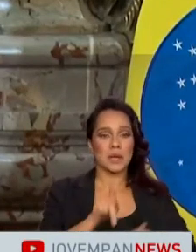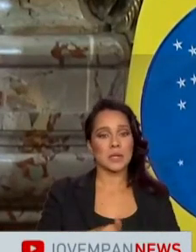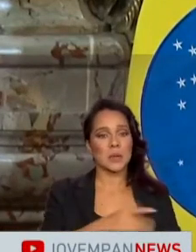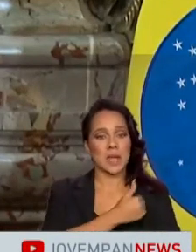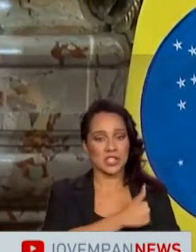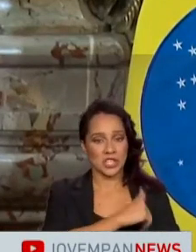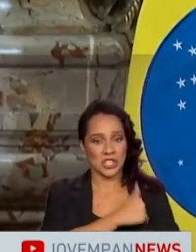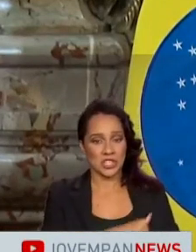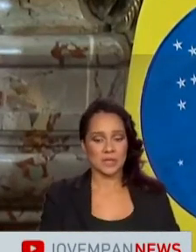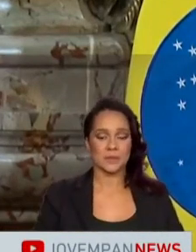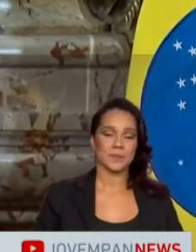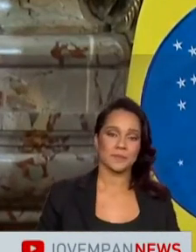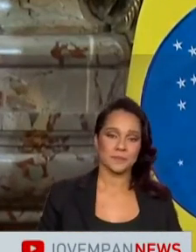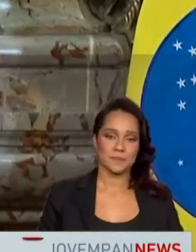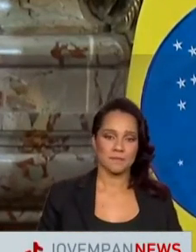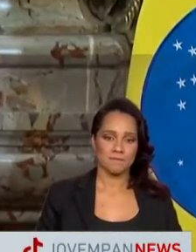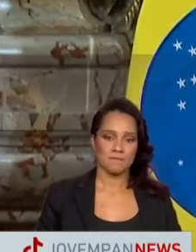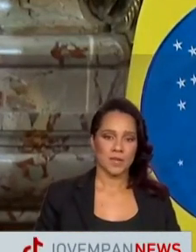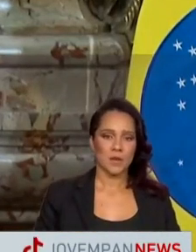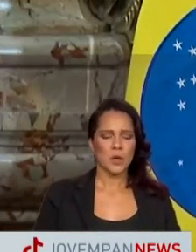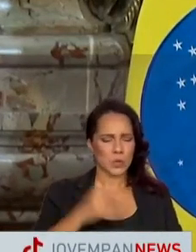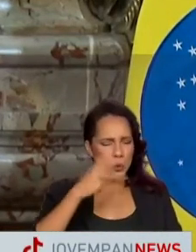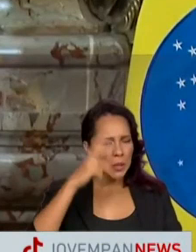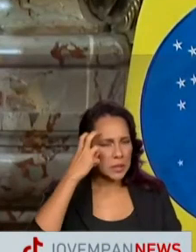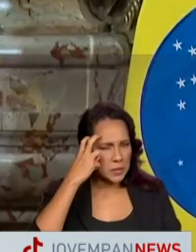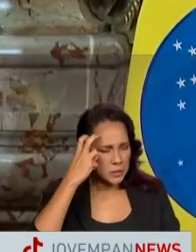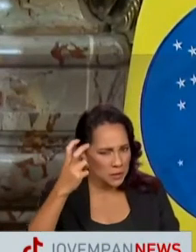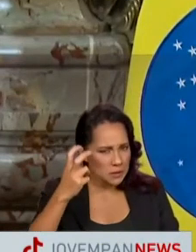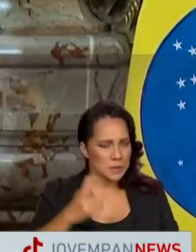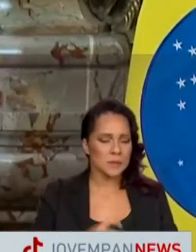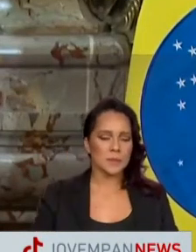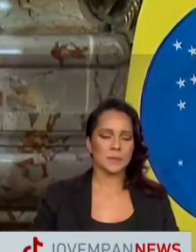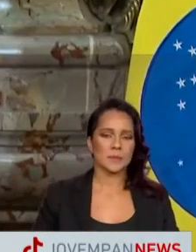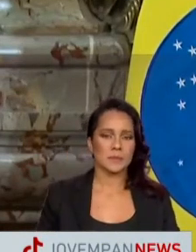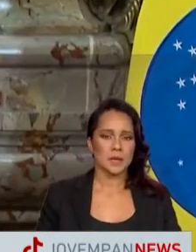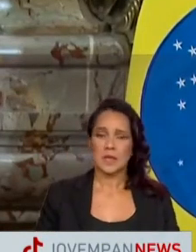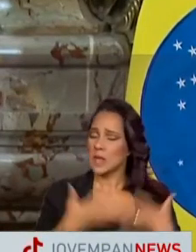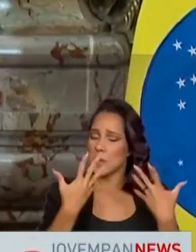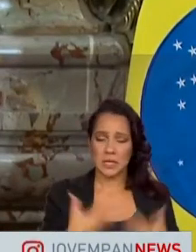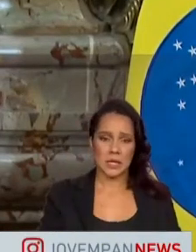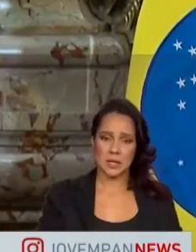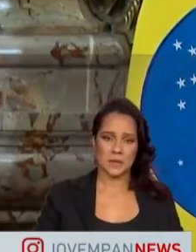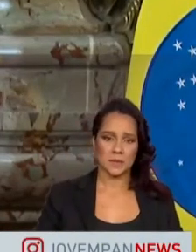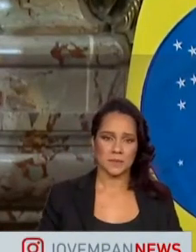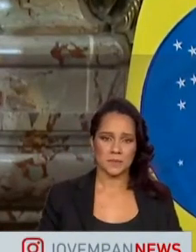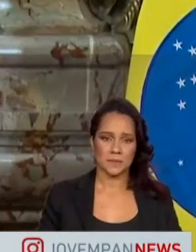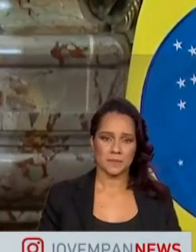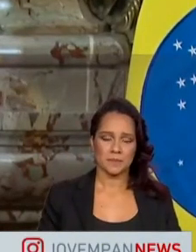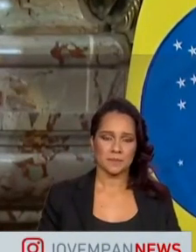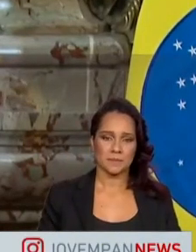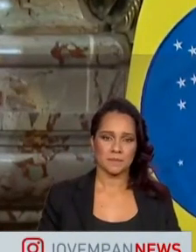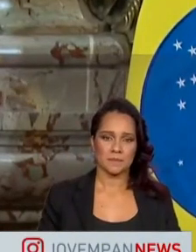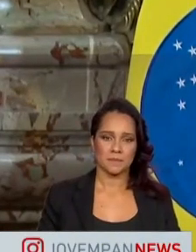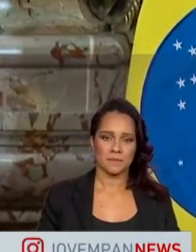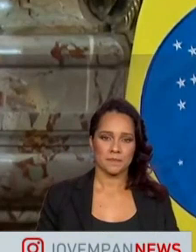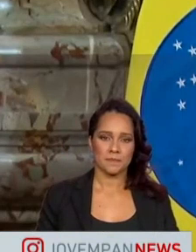argentino. Por lo tanto, espero que el pueblo argentino. Na sua inteligência, não permita, em sua inteligência não